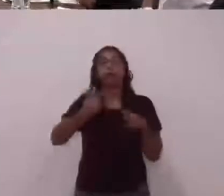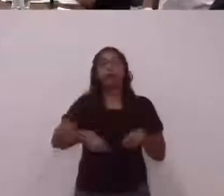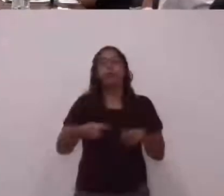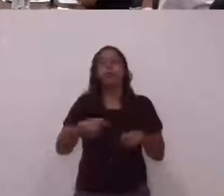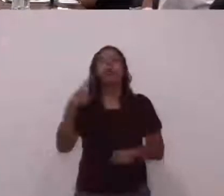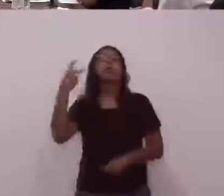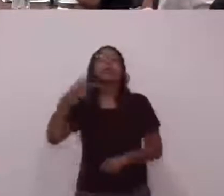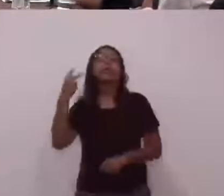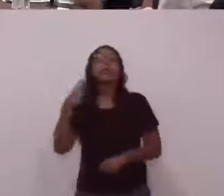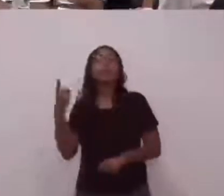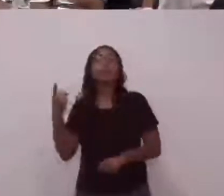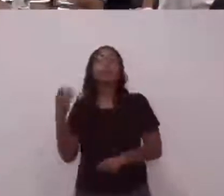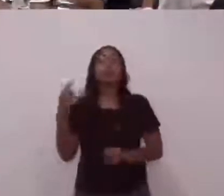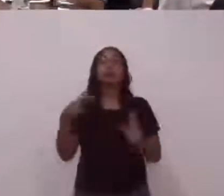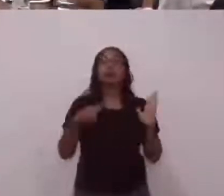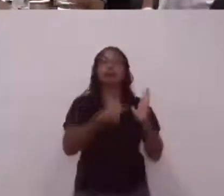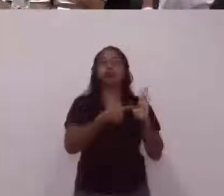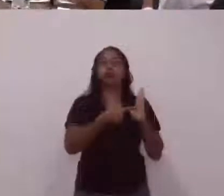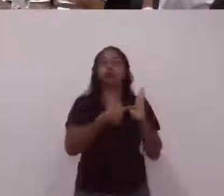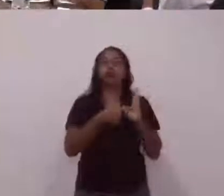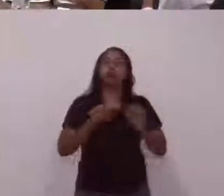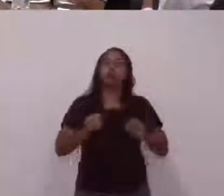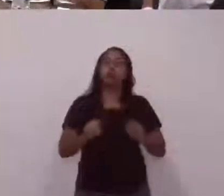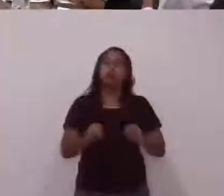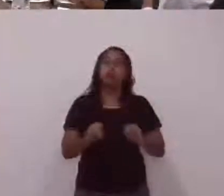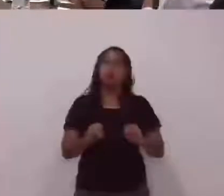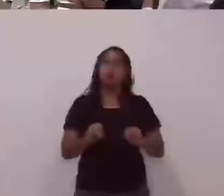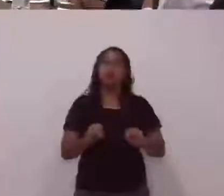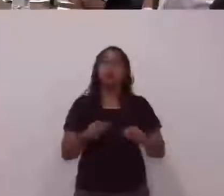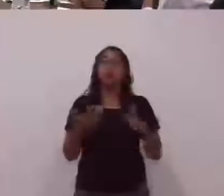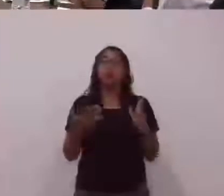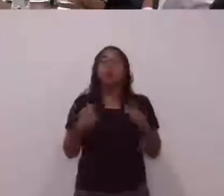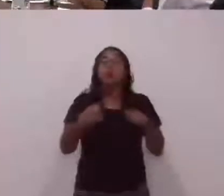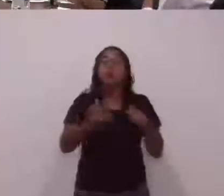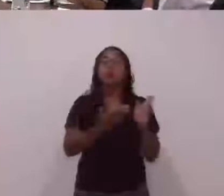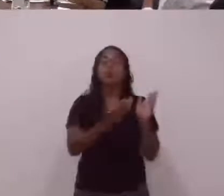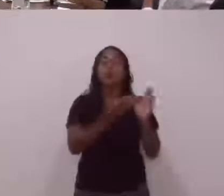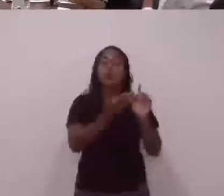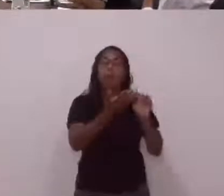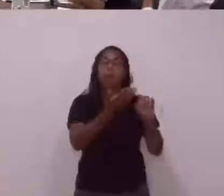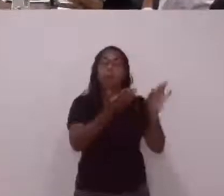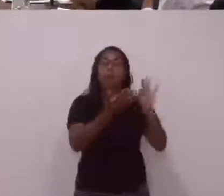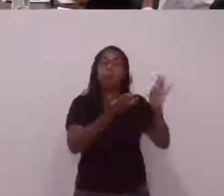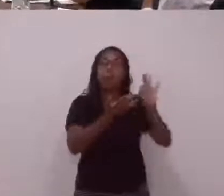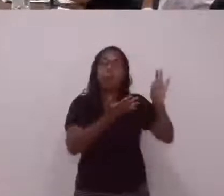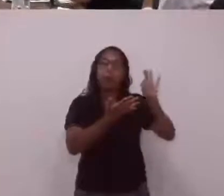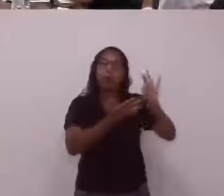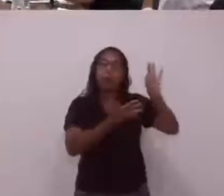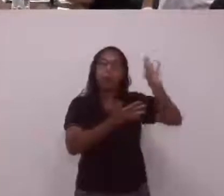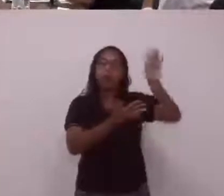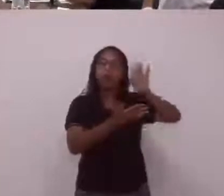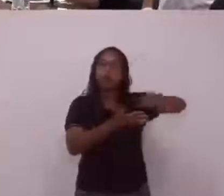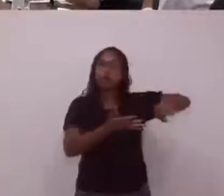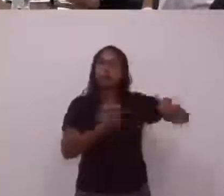Desta forma, restam completamente preenchidos os requisitos de admissibilidade.